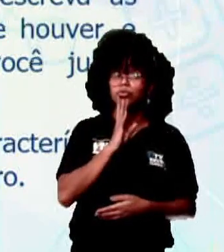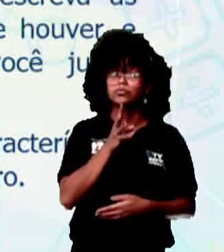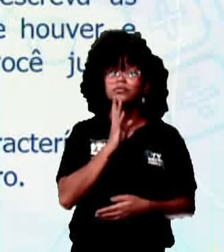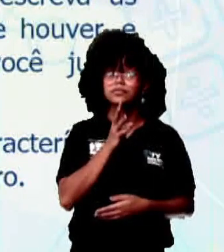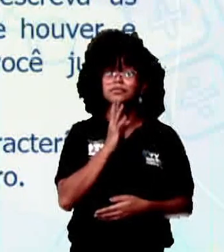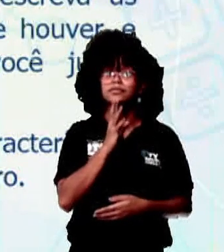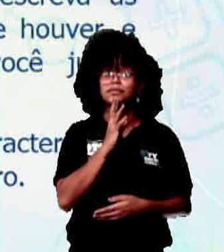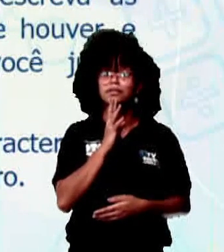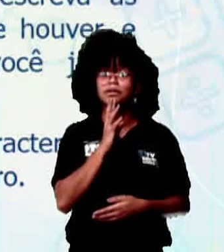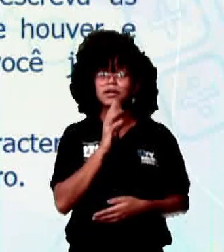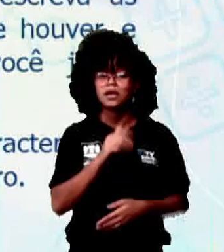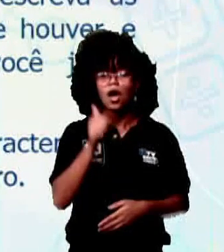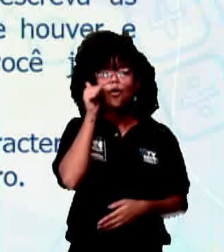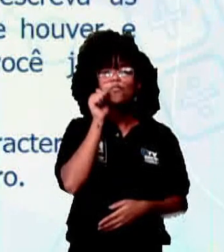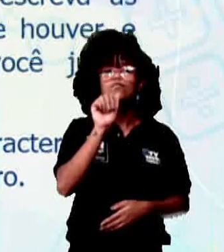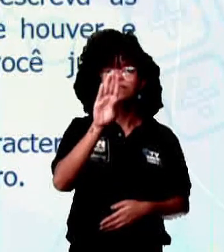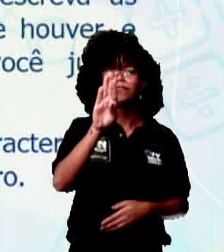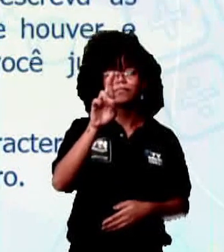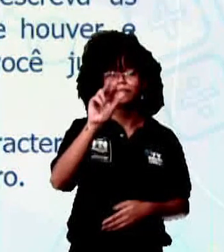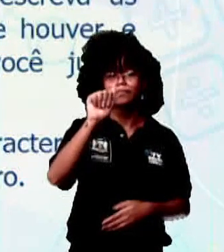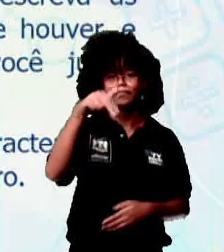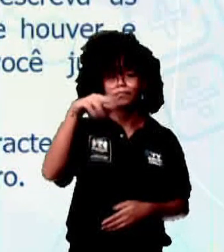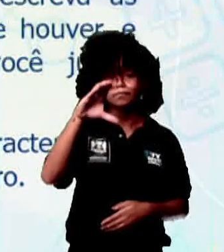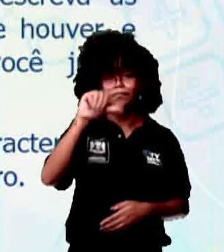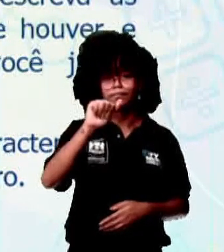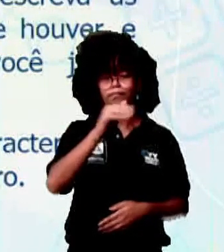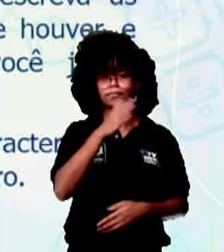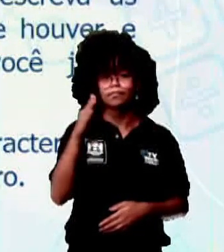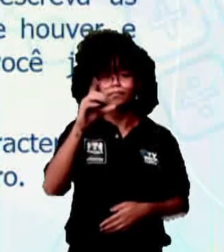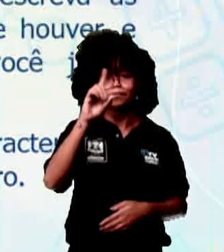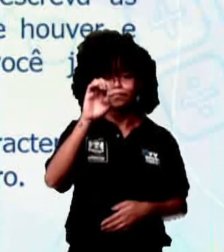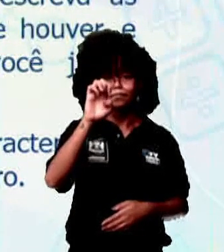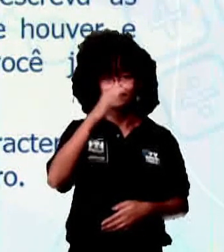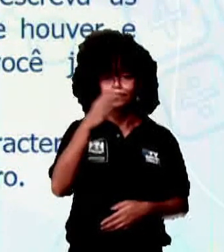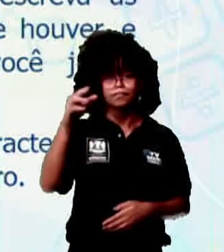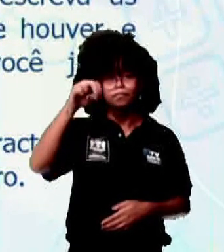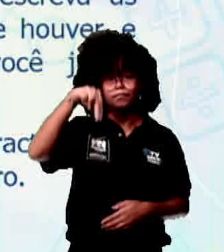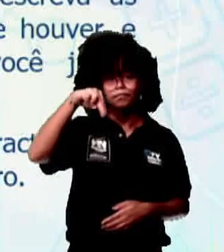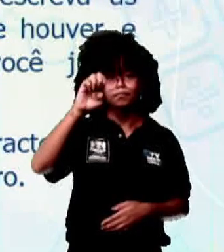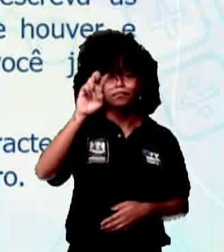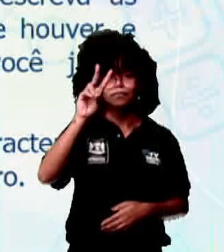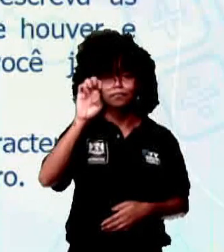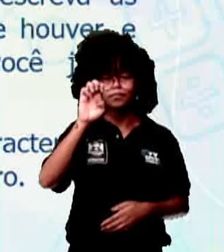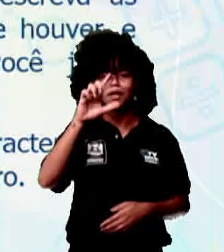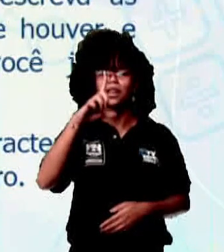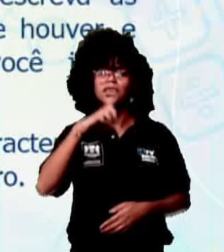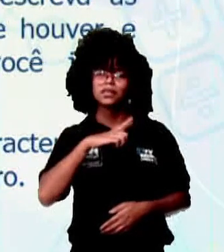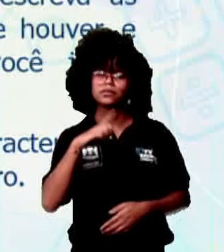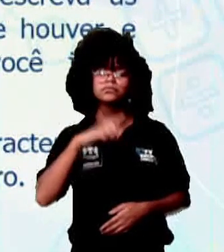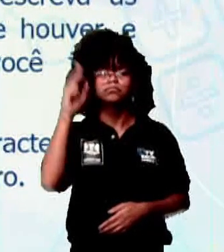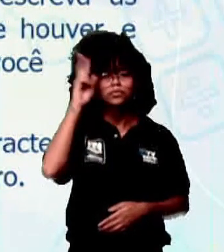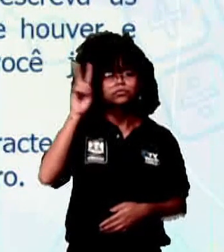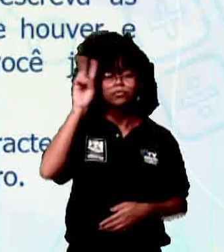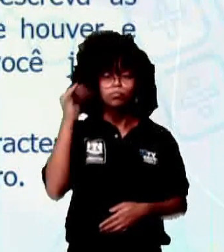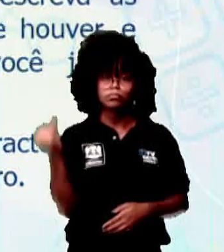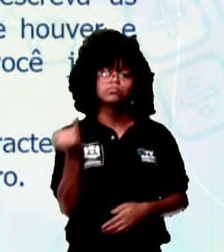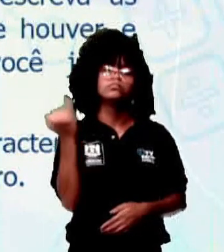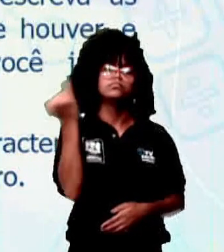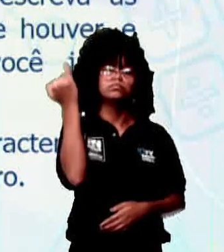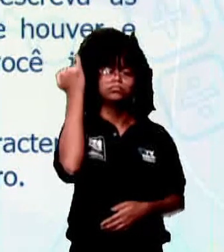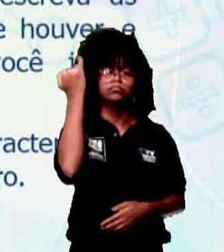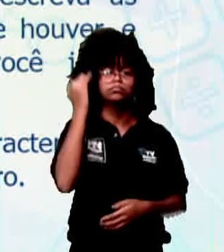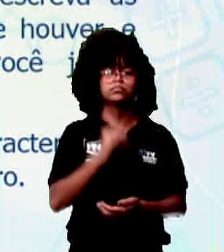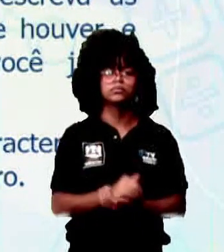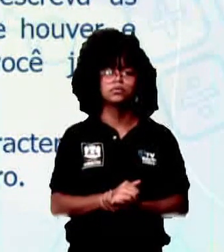a Branca de Neve. Dentro da história da Branca de Neve, nós temos uma passagem importante.